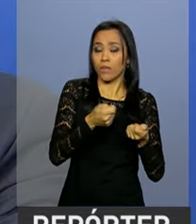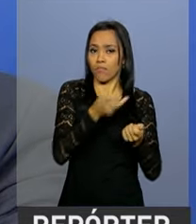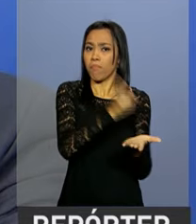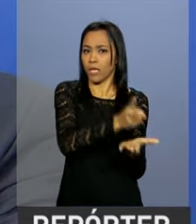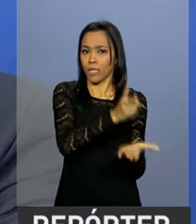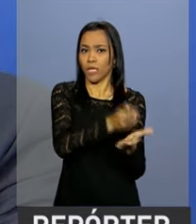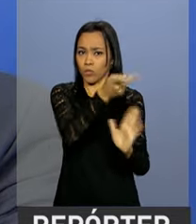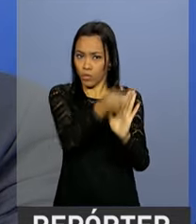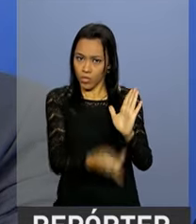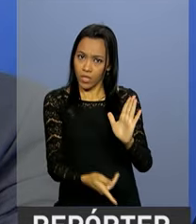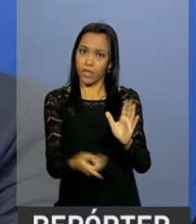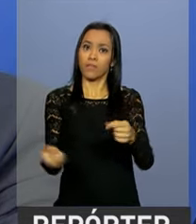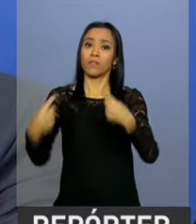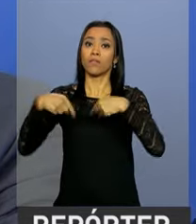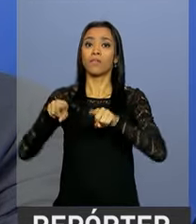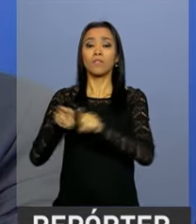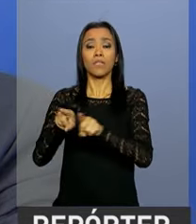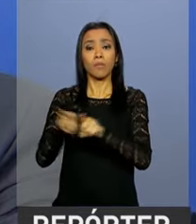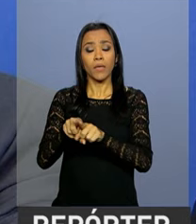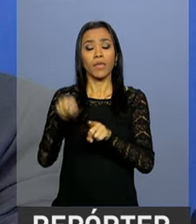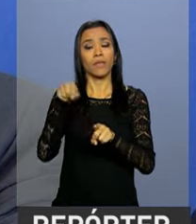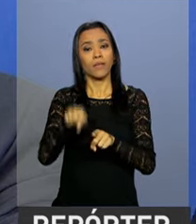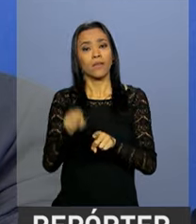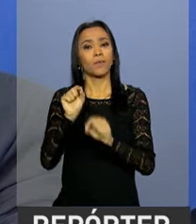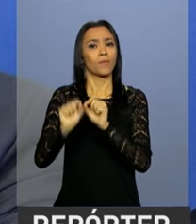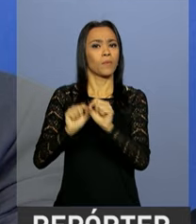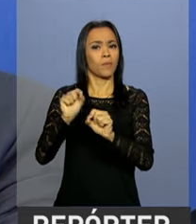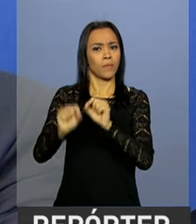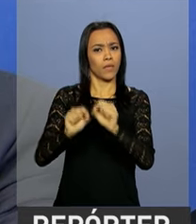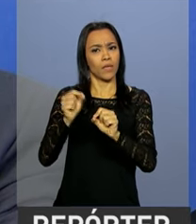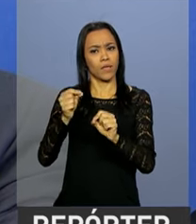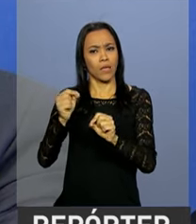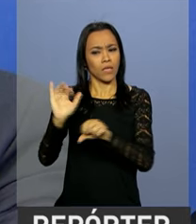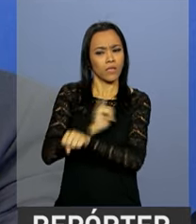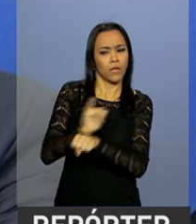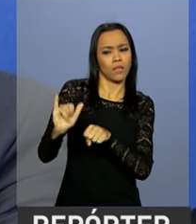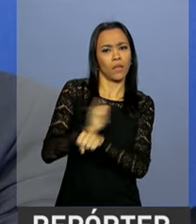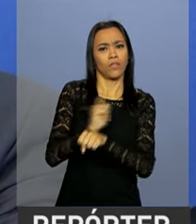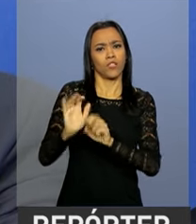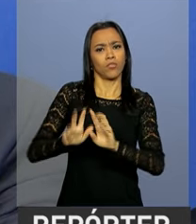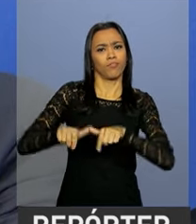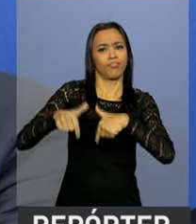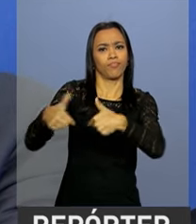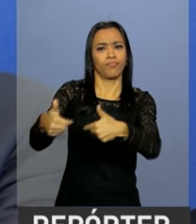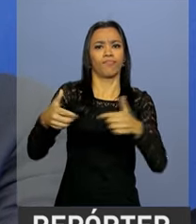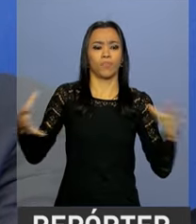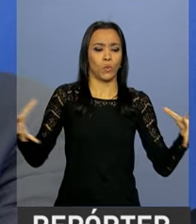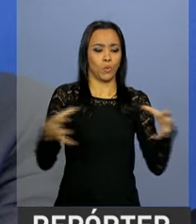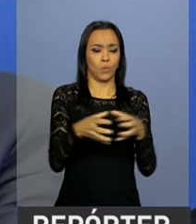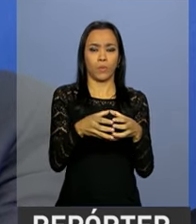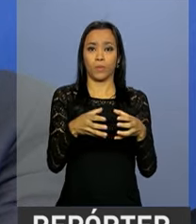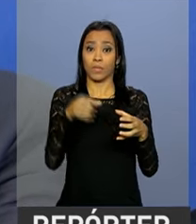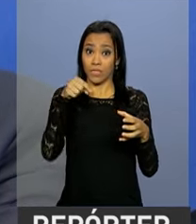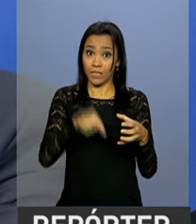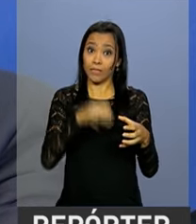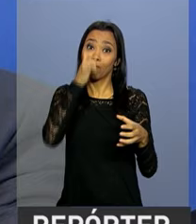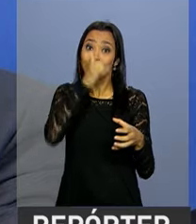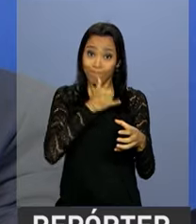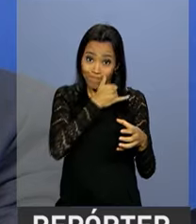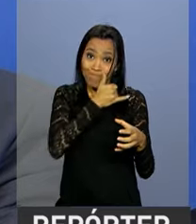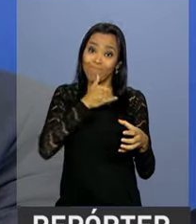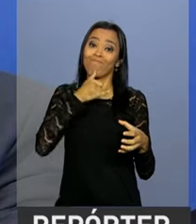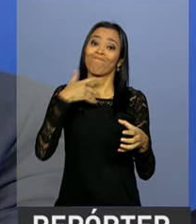estratégicos e, evidentemente, o aparelhamento e a capacidade operacional das nossas forças. Isso implica em sacrifícios,